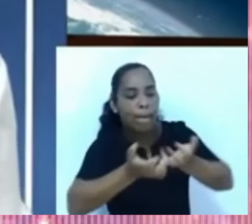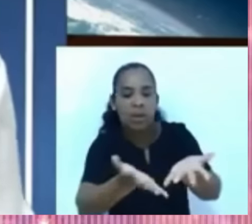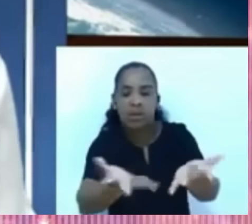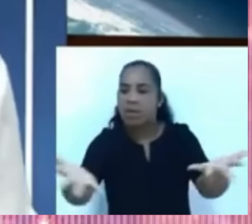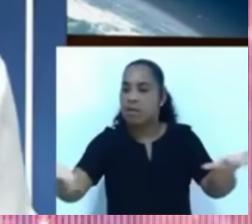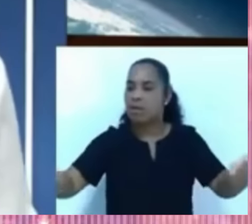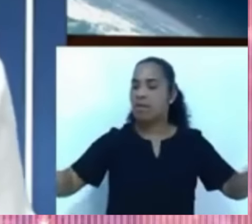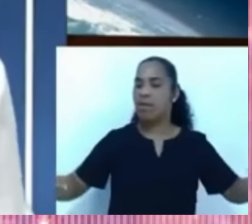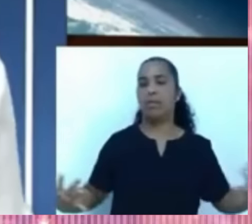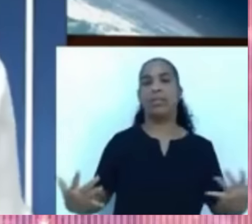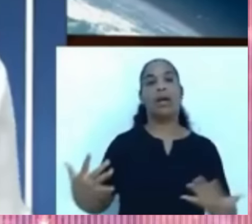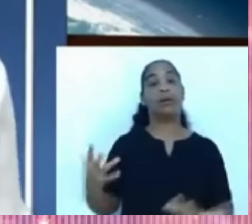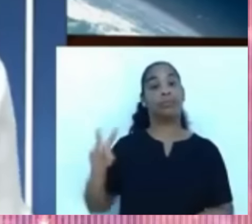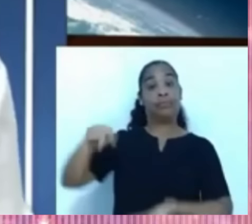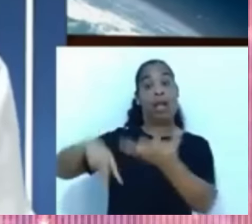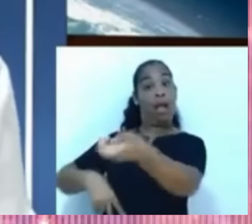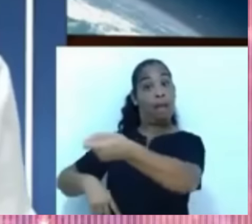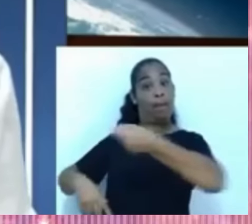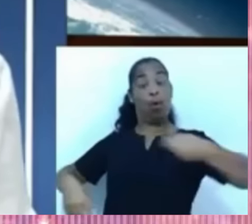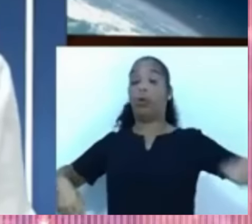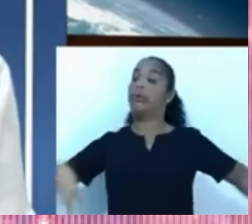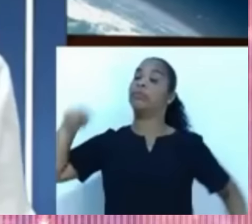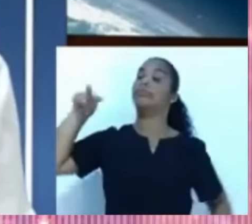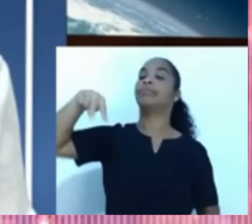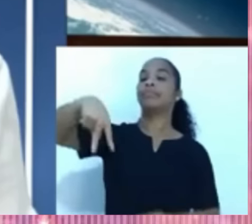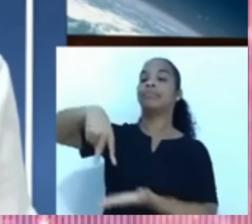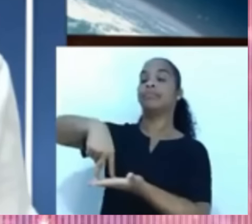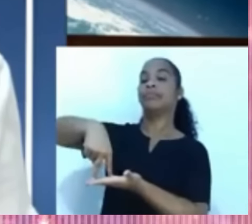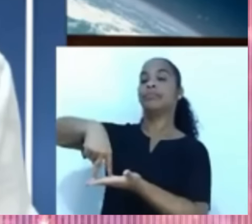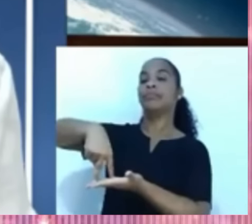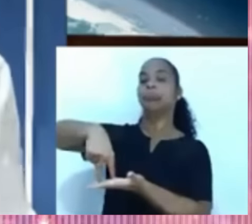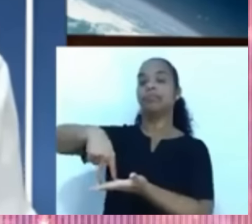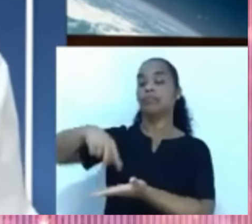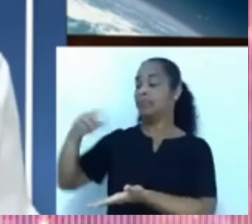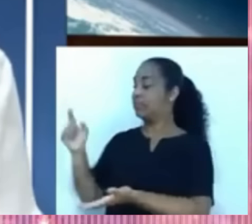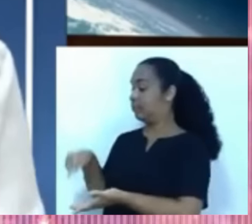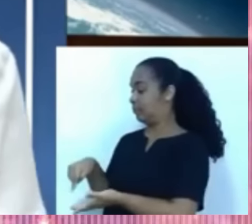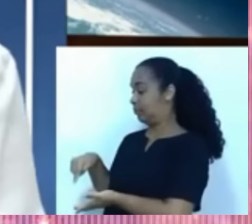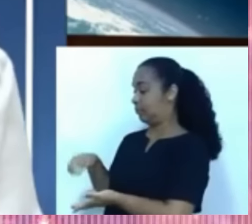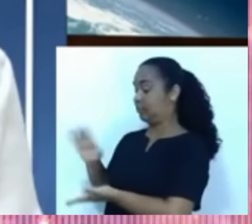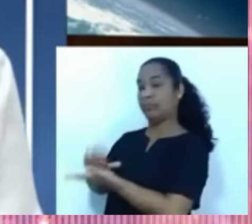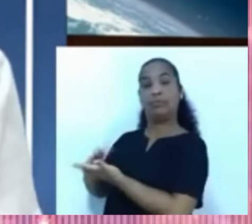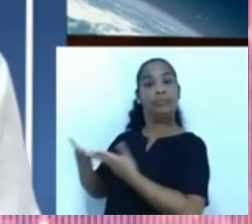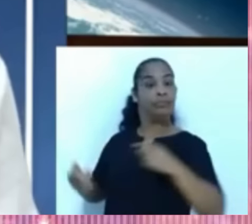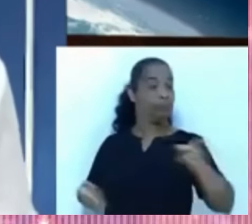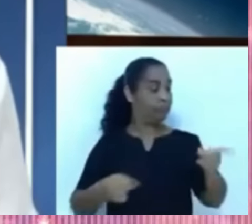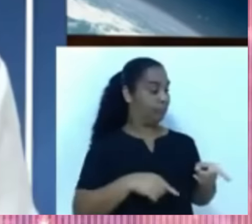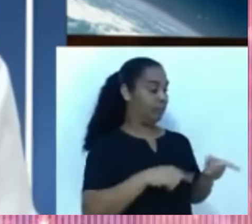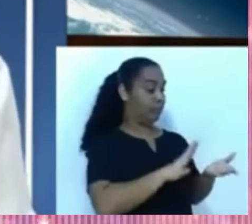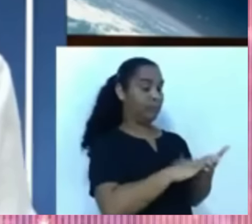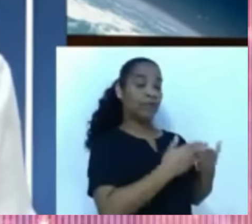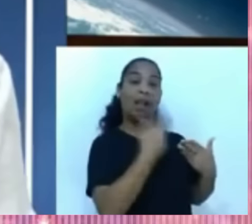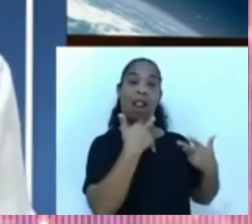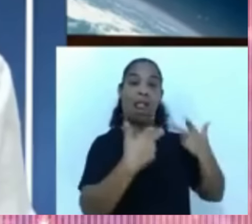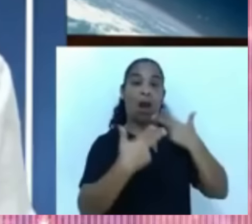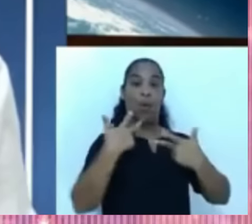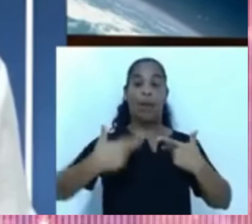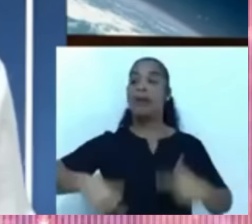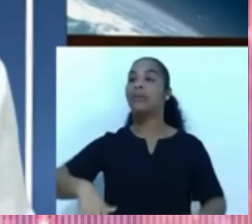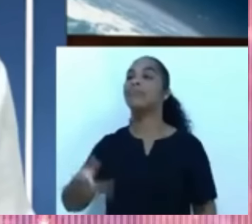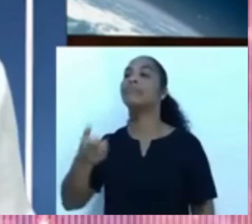entrada para recebê-los com dois intérpretes dois orientadores cada um que chegava ele